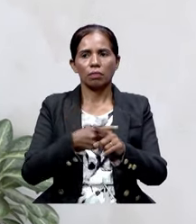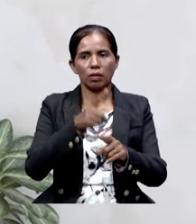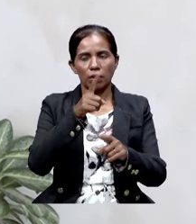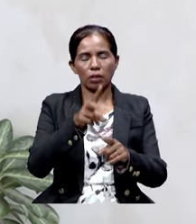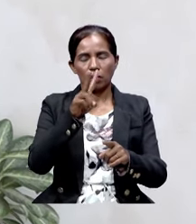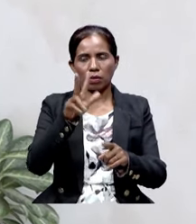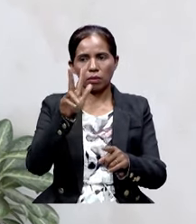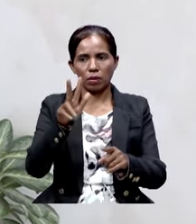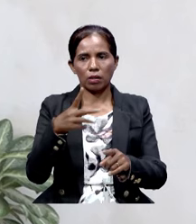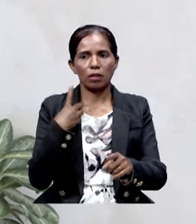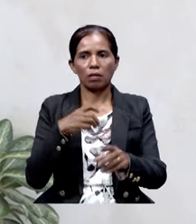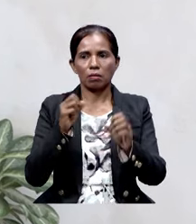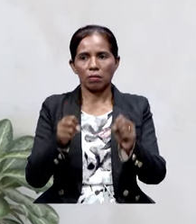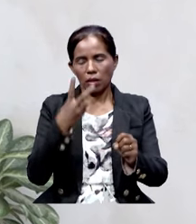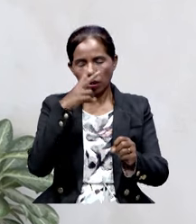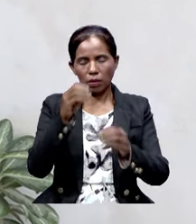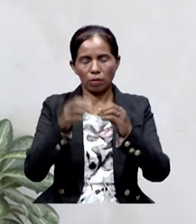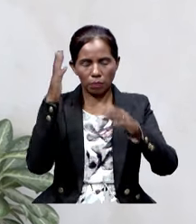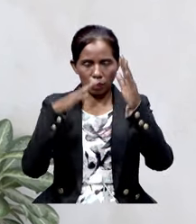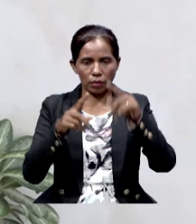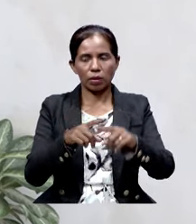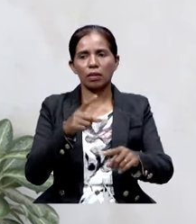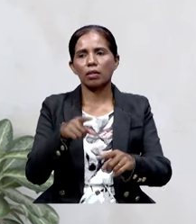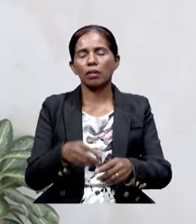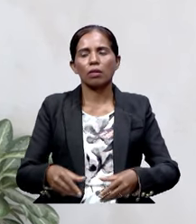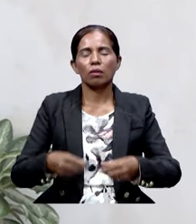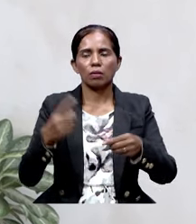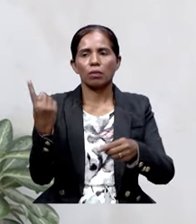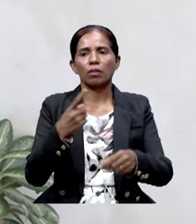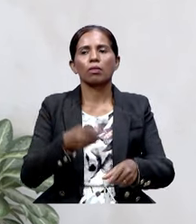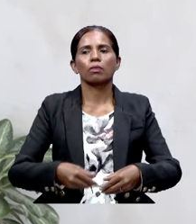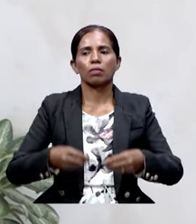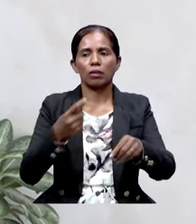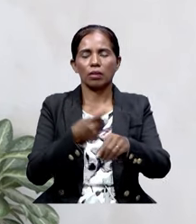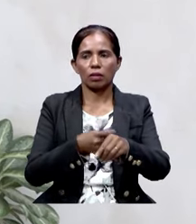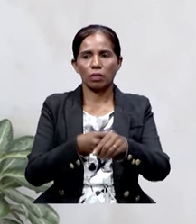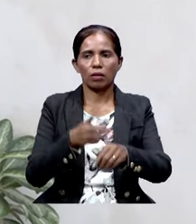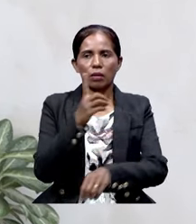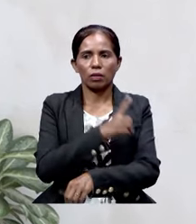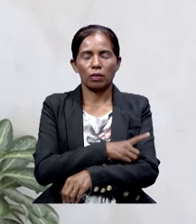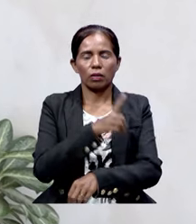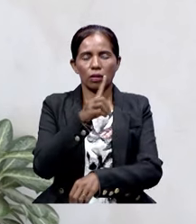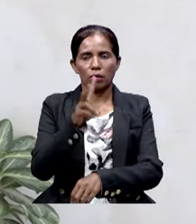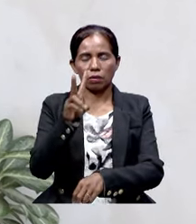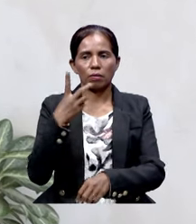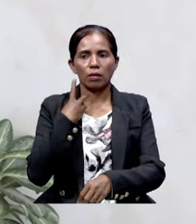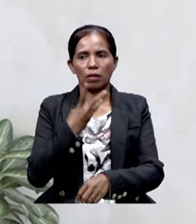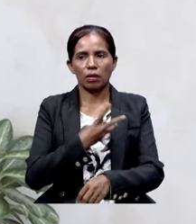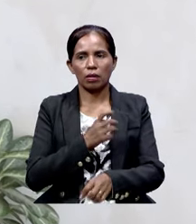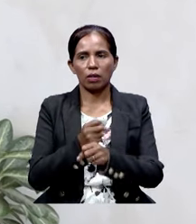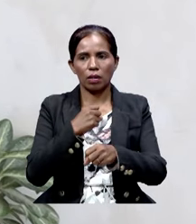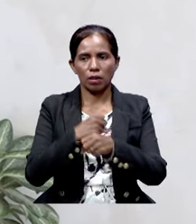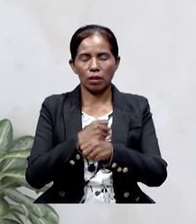tolu, a mi bele rezolu a mini problema iran. Mas semak ni fore, tempo nem lorong ida ruar de bami, por trata de